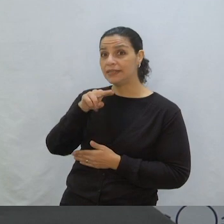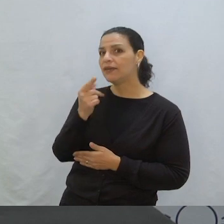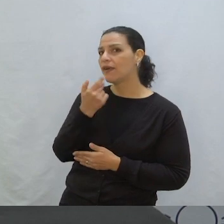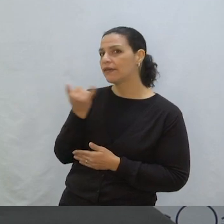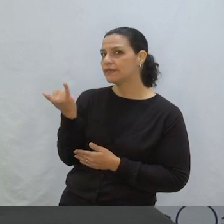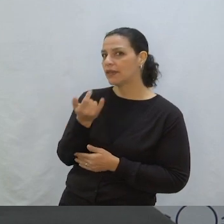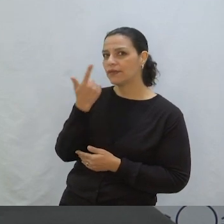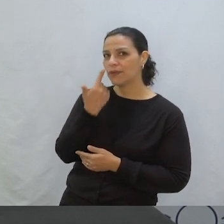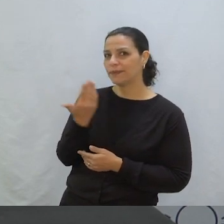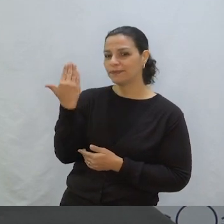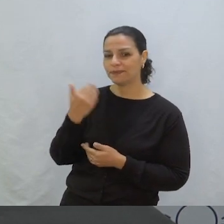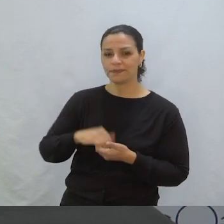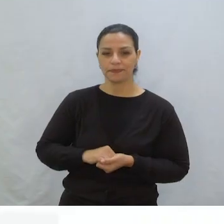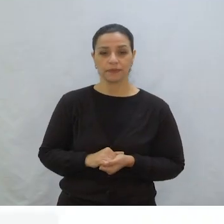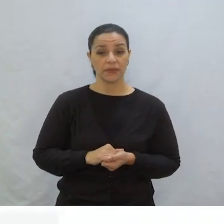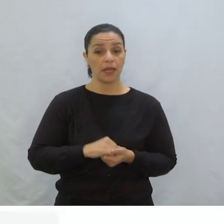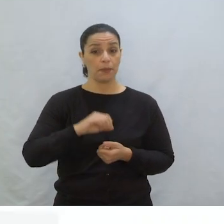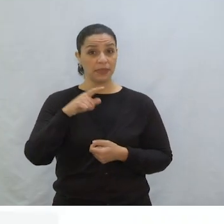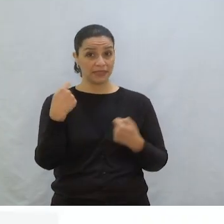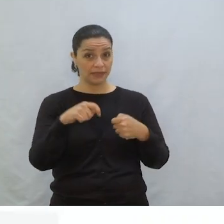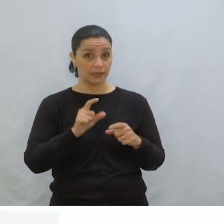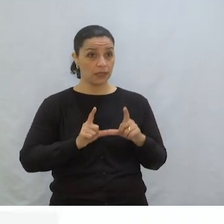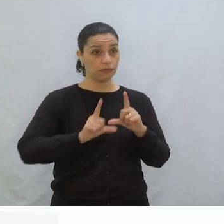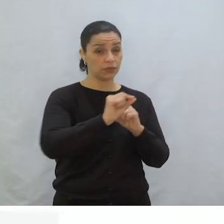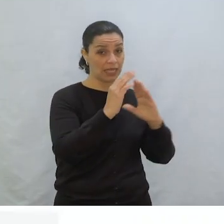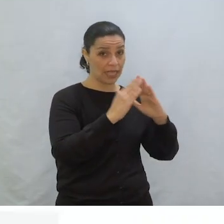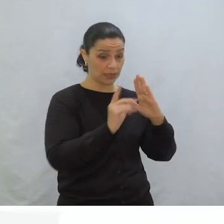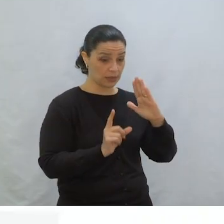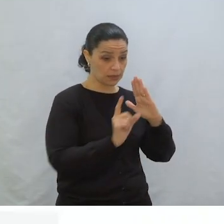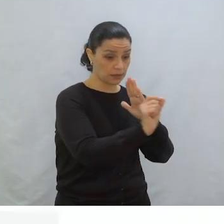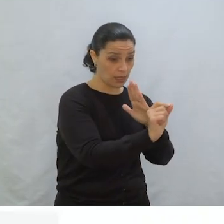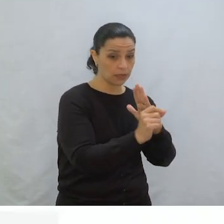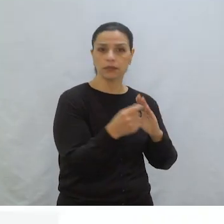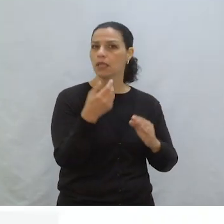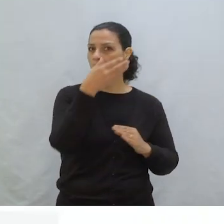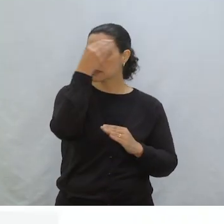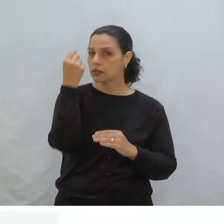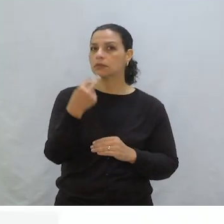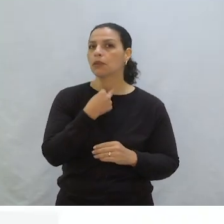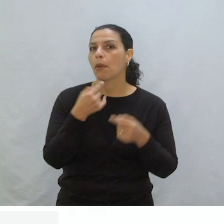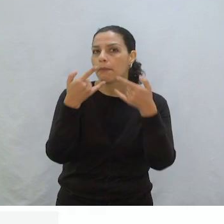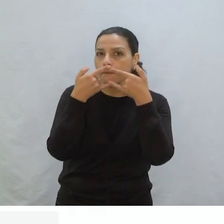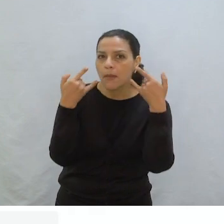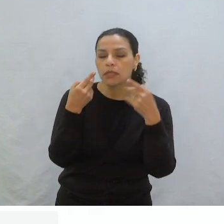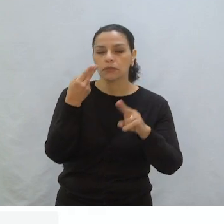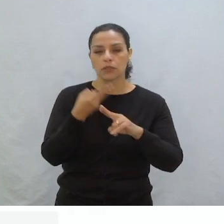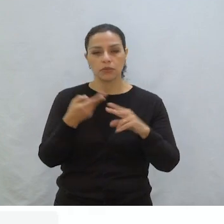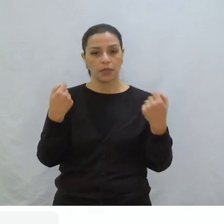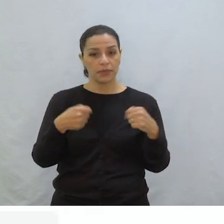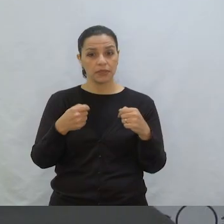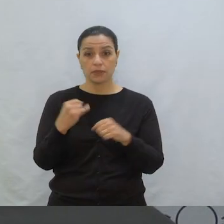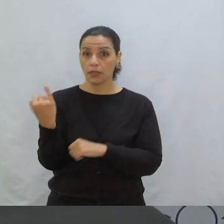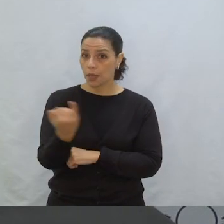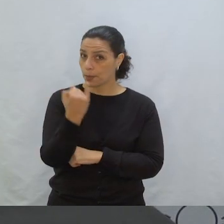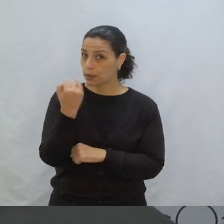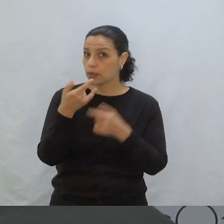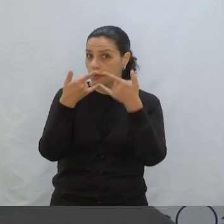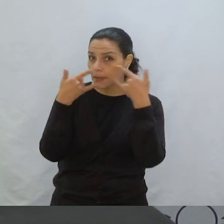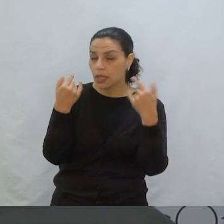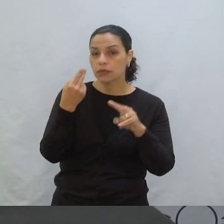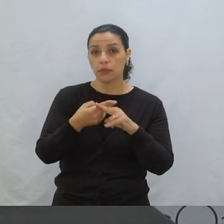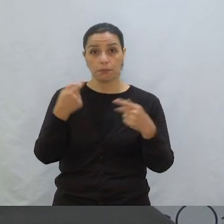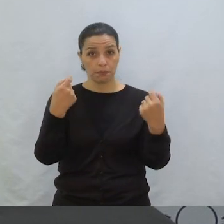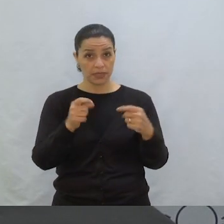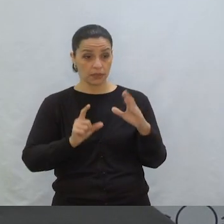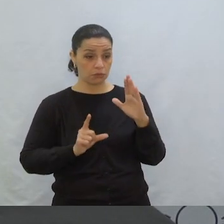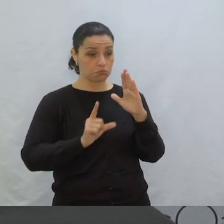da Ana. Olha lá o recado dela. Se precisar sair de casa, não esqueça da máscara. Isso é muito